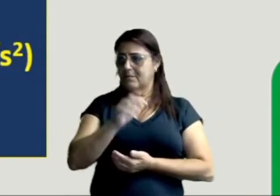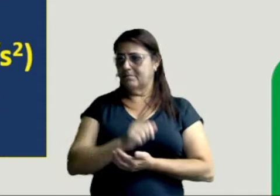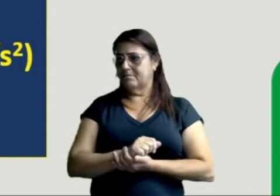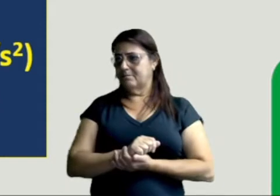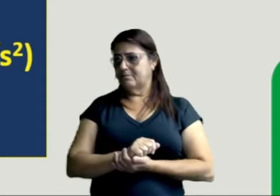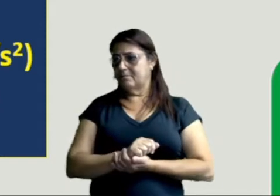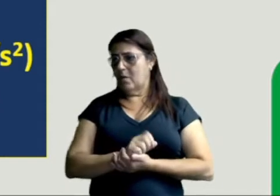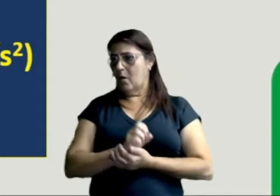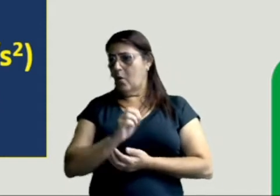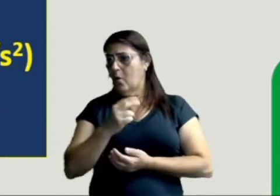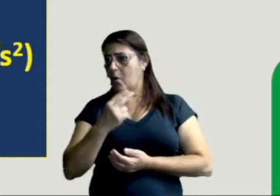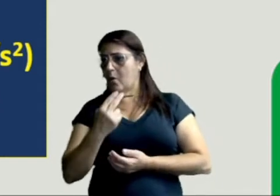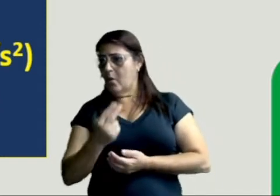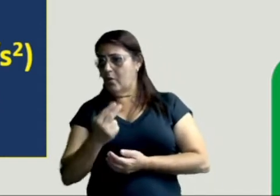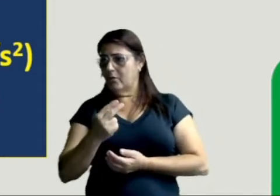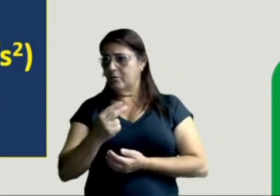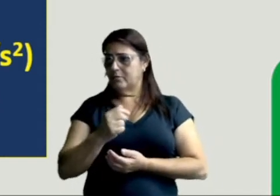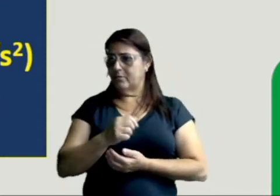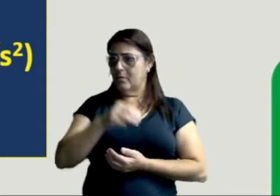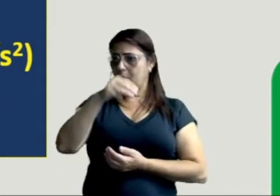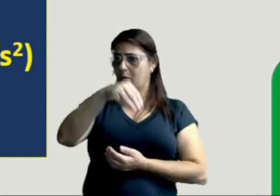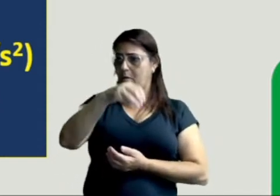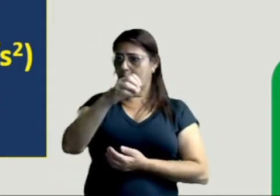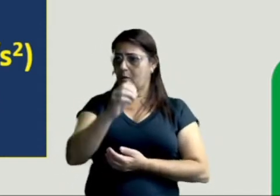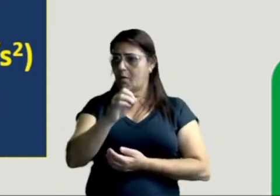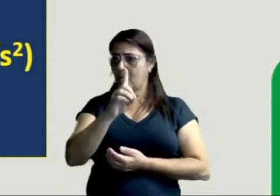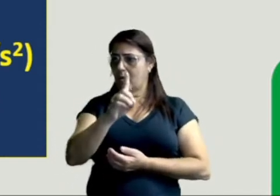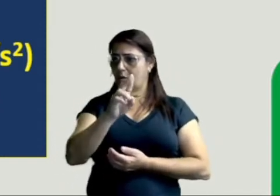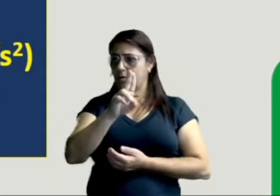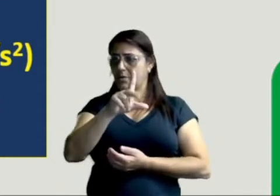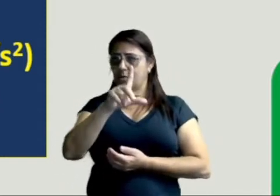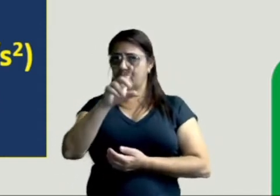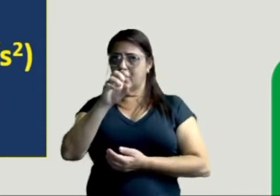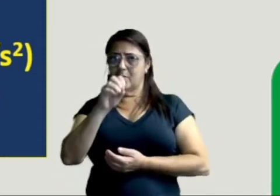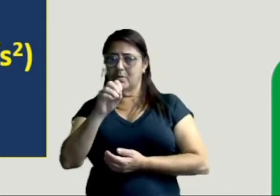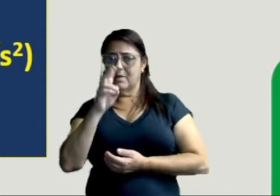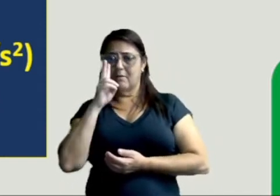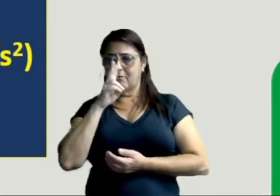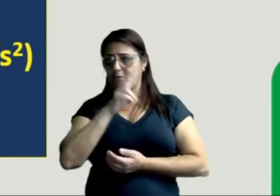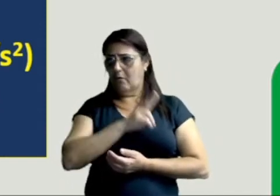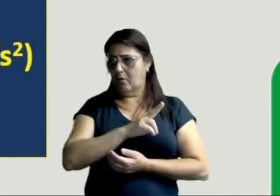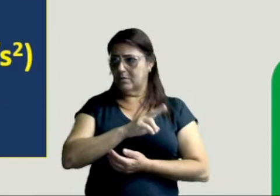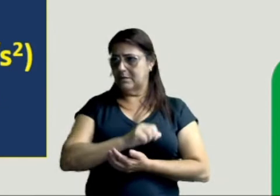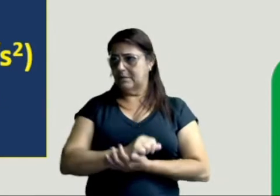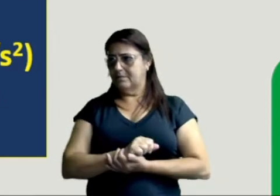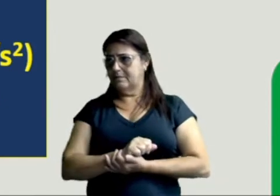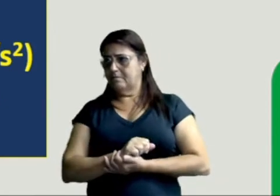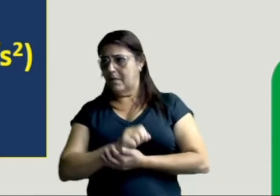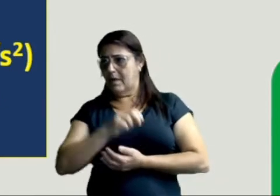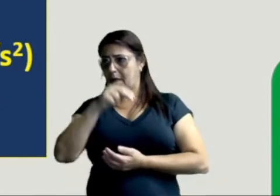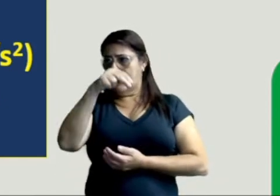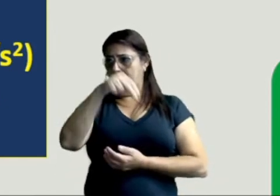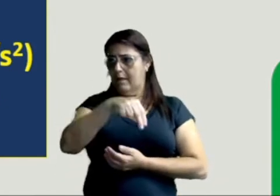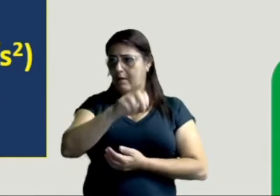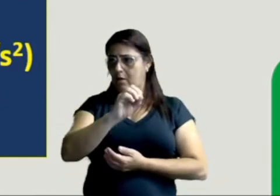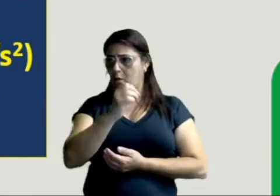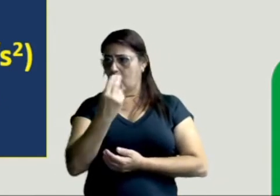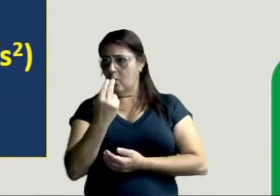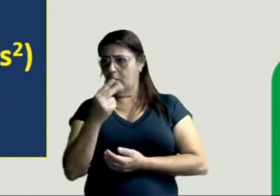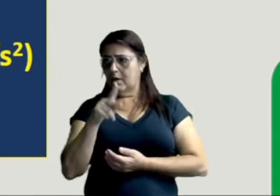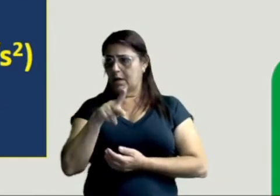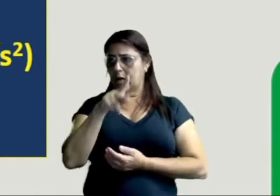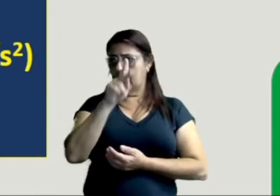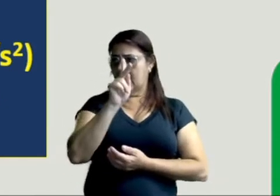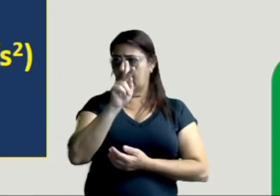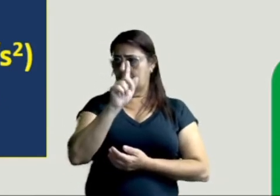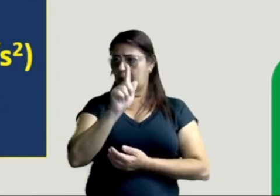Newton ou em quilograma metro por segundo ao quadrado, tá? A aceleração é o